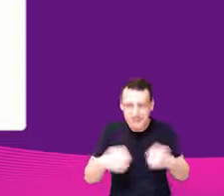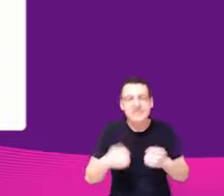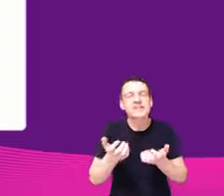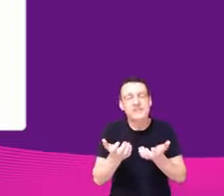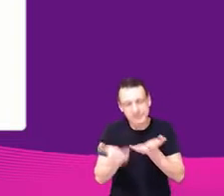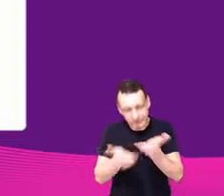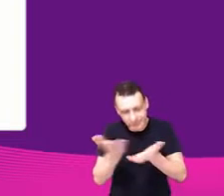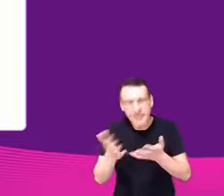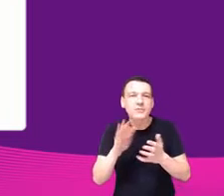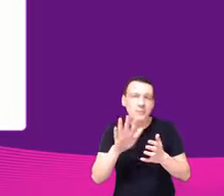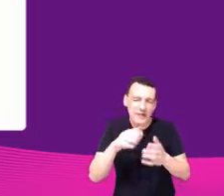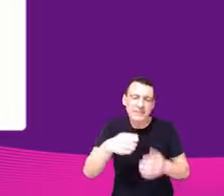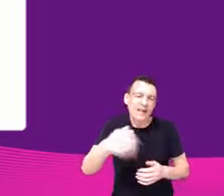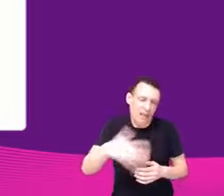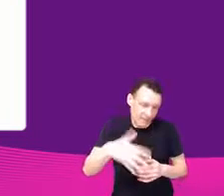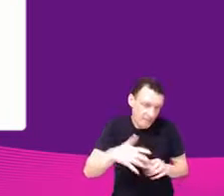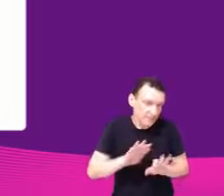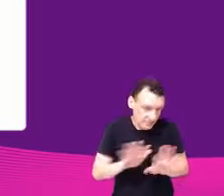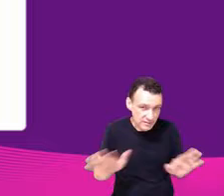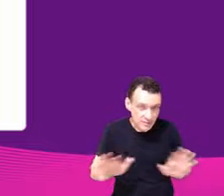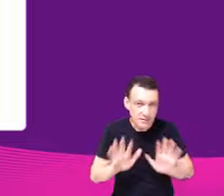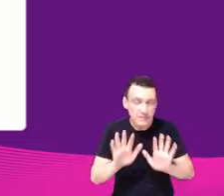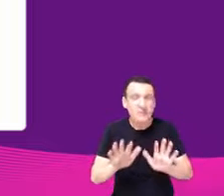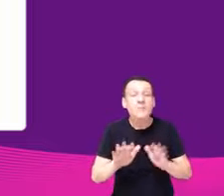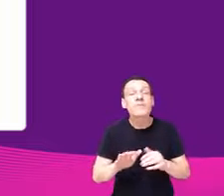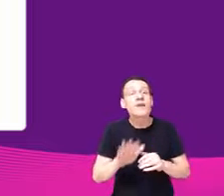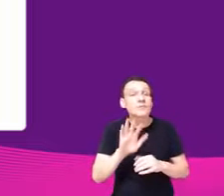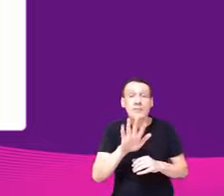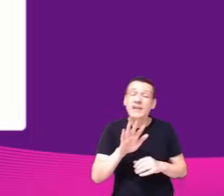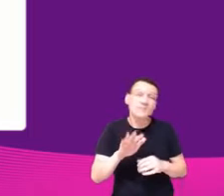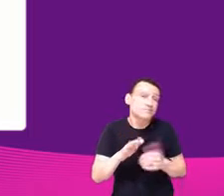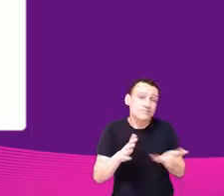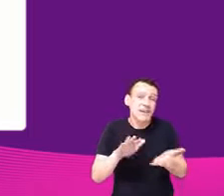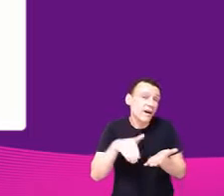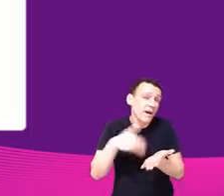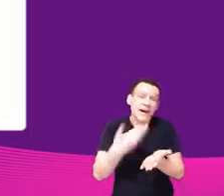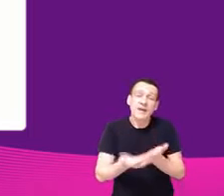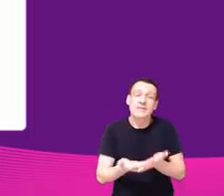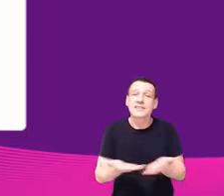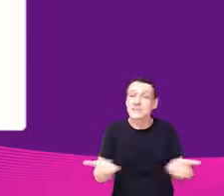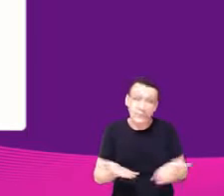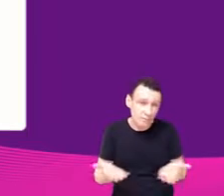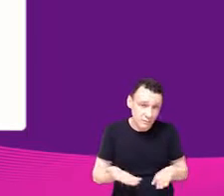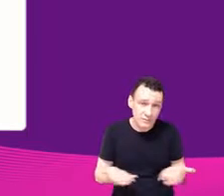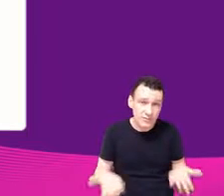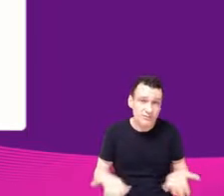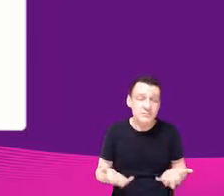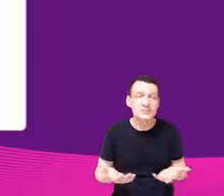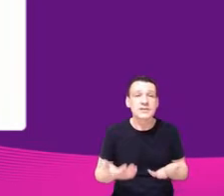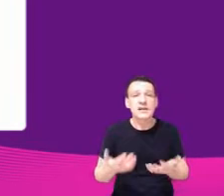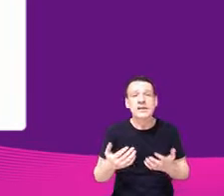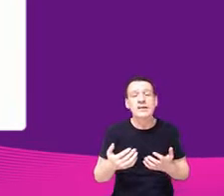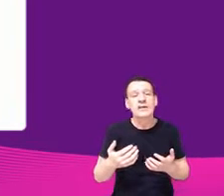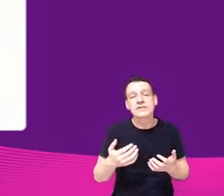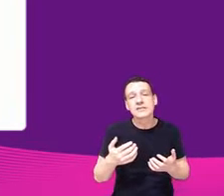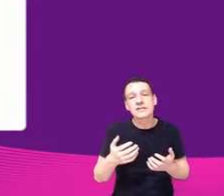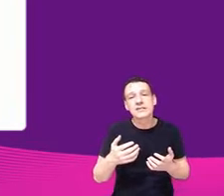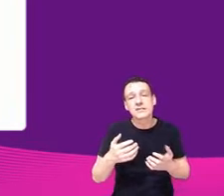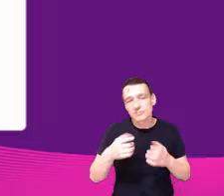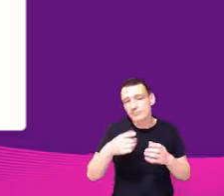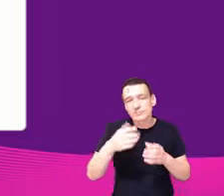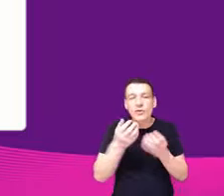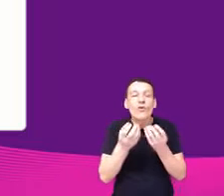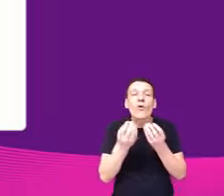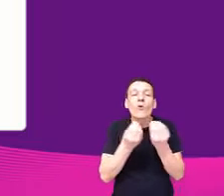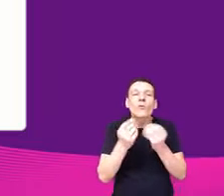complexidade. Essa ainda é a forma que eu acho que convence muita gente do tamanho do problema, né?